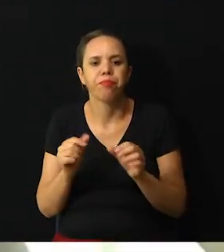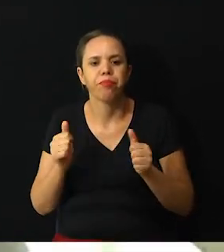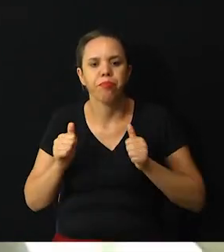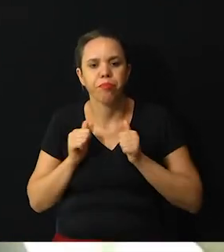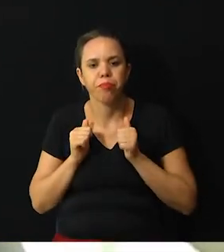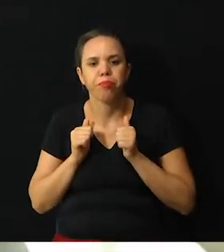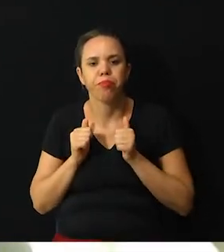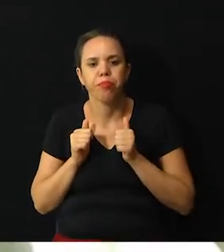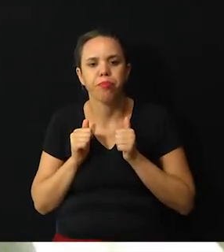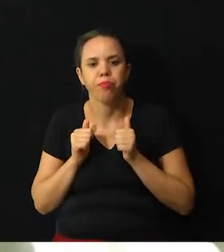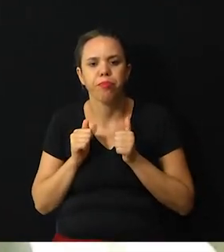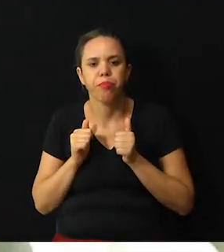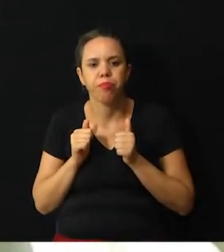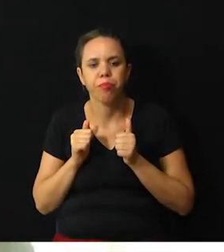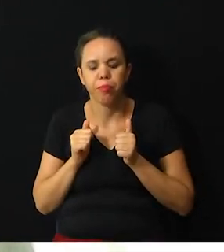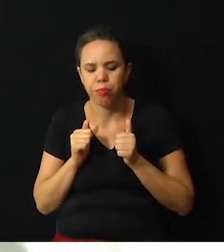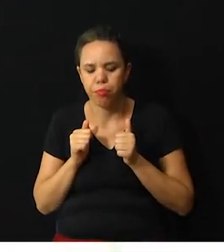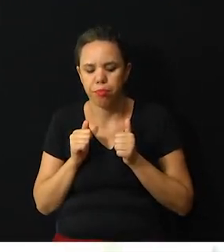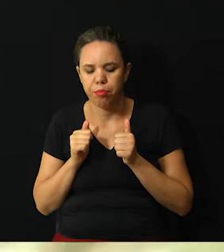e menos